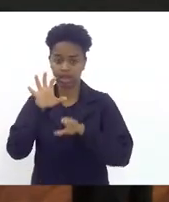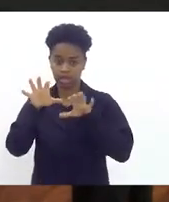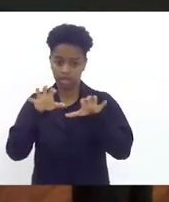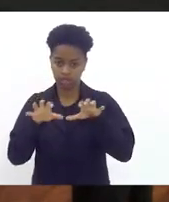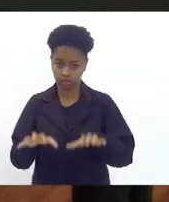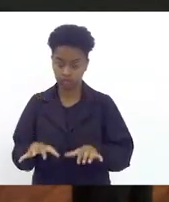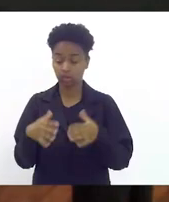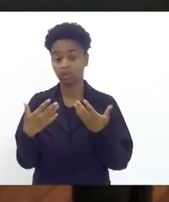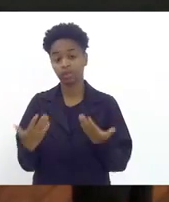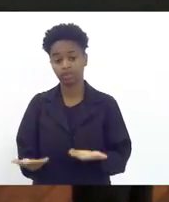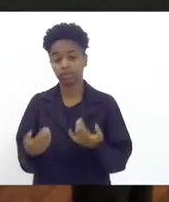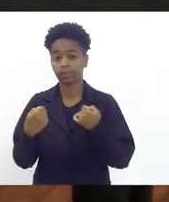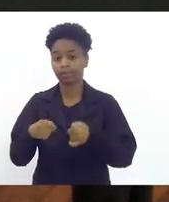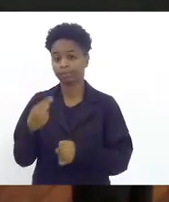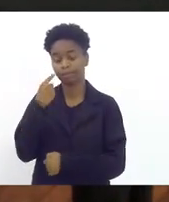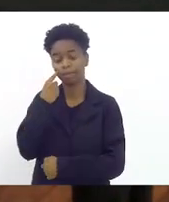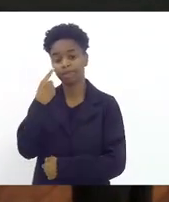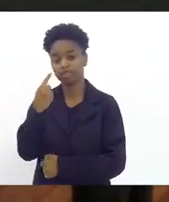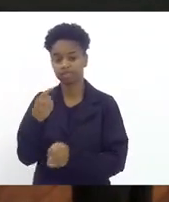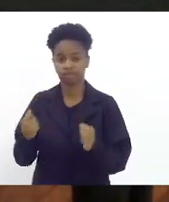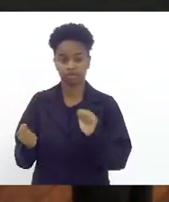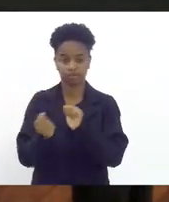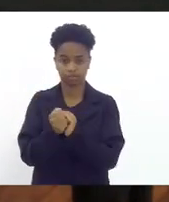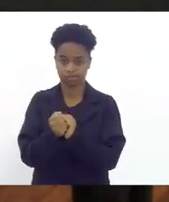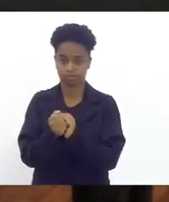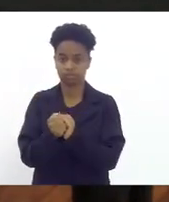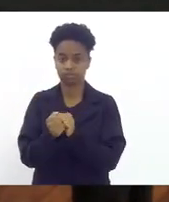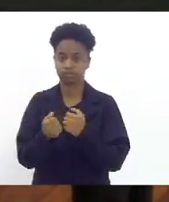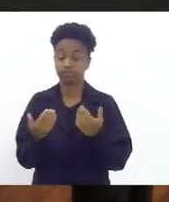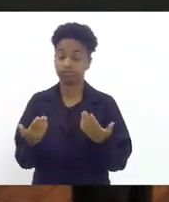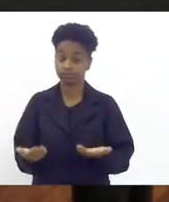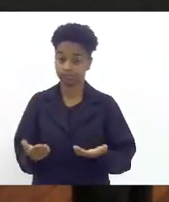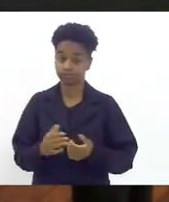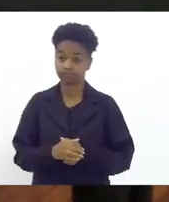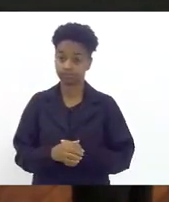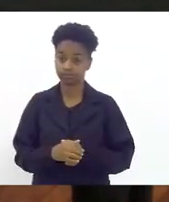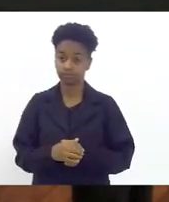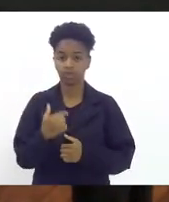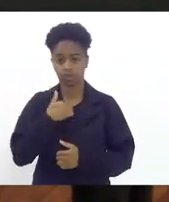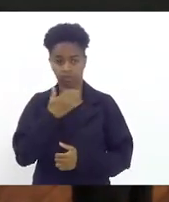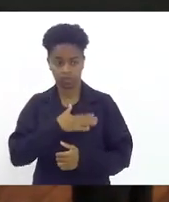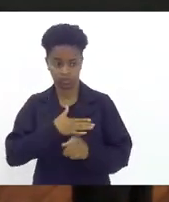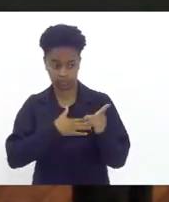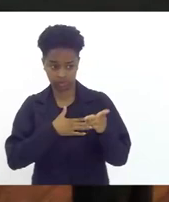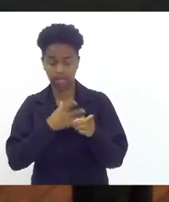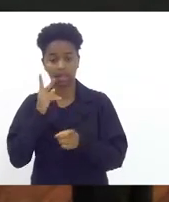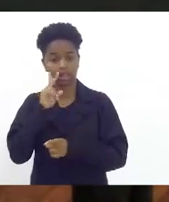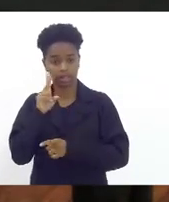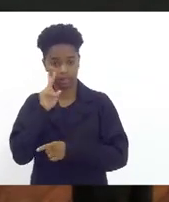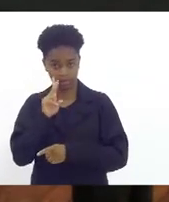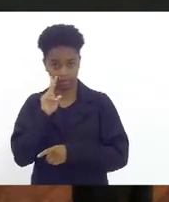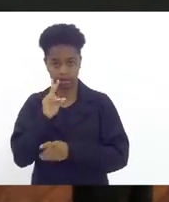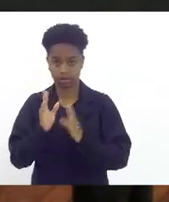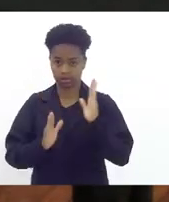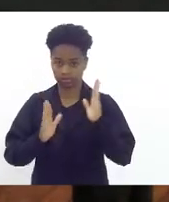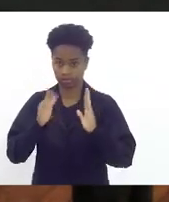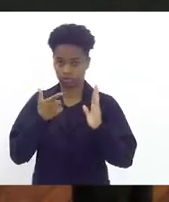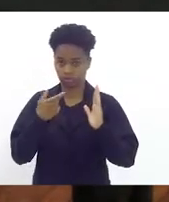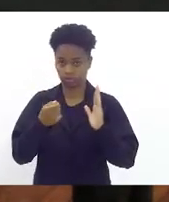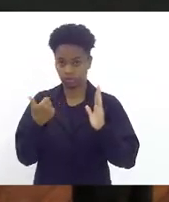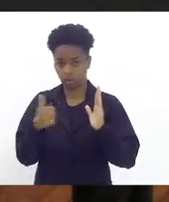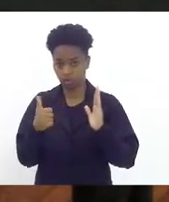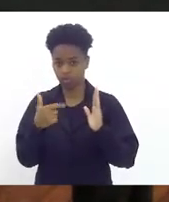isso tem que se pensado em conjunto é eu gostei muito de você lembrar sua gestão de 2011